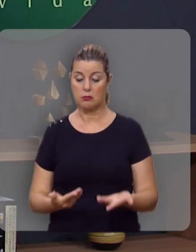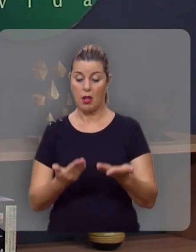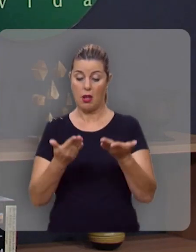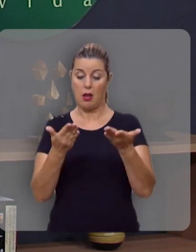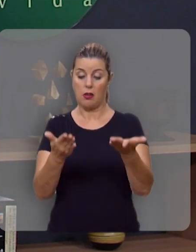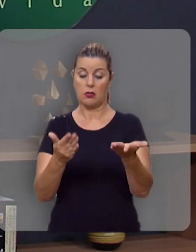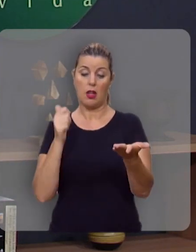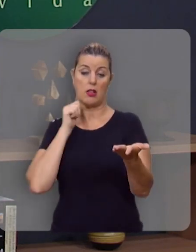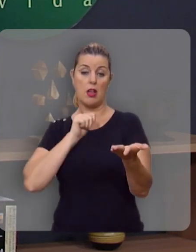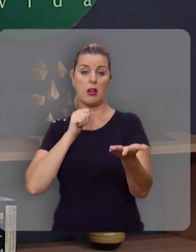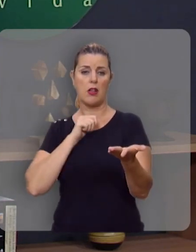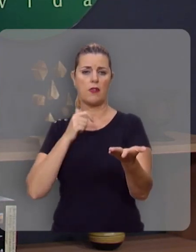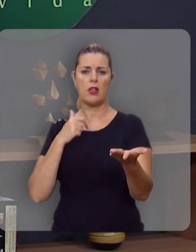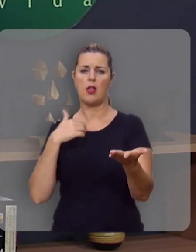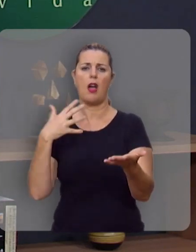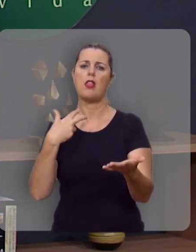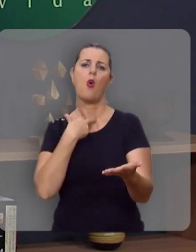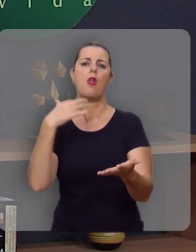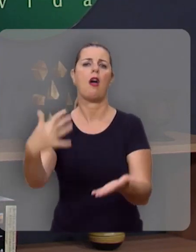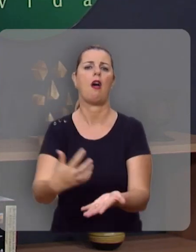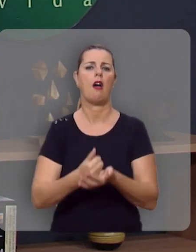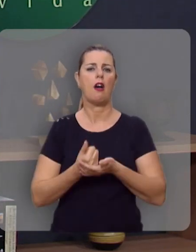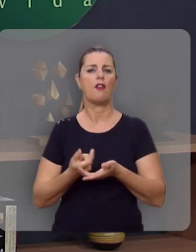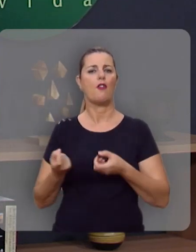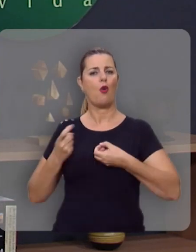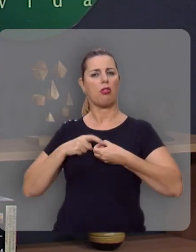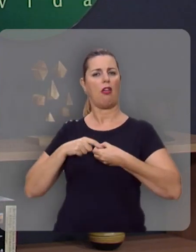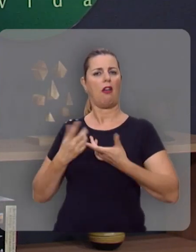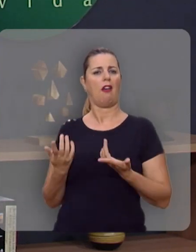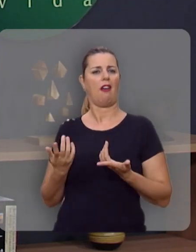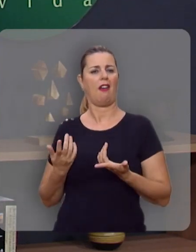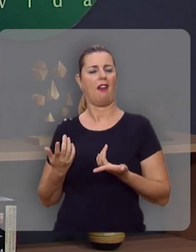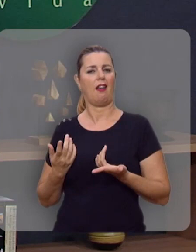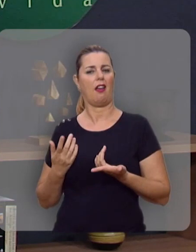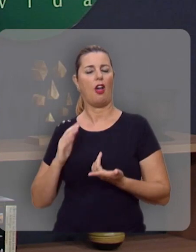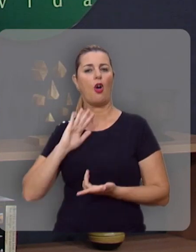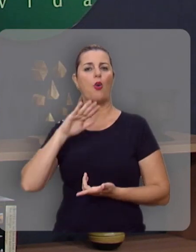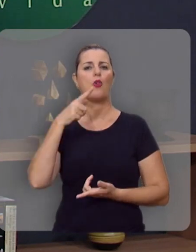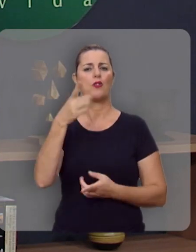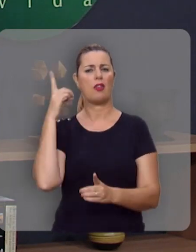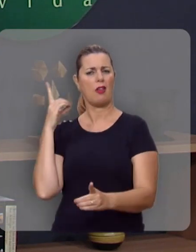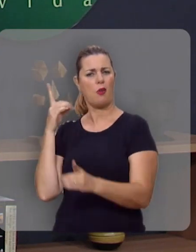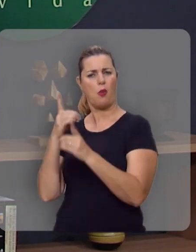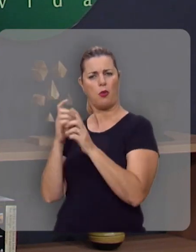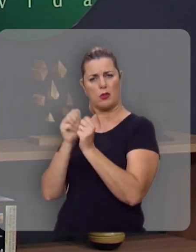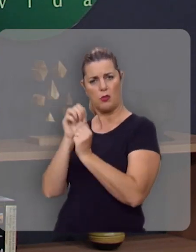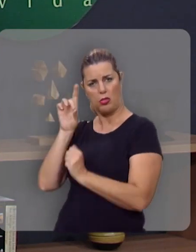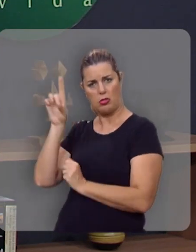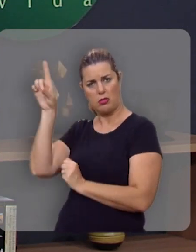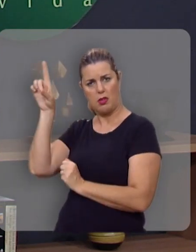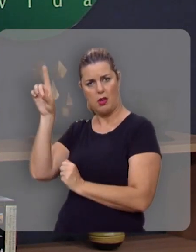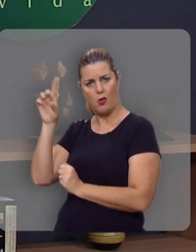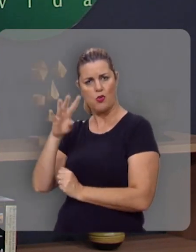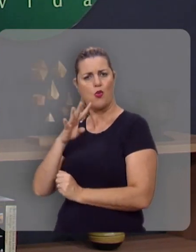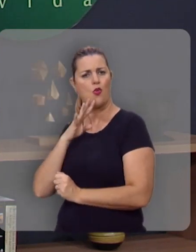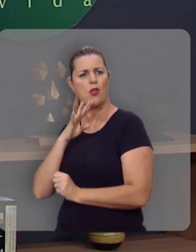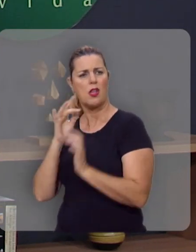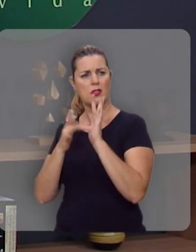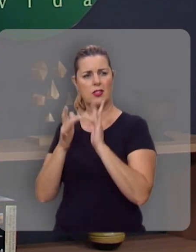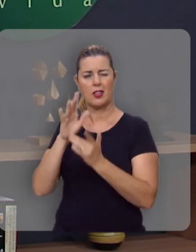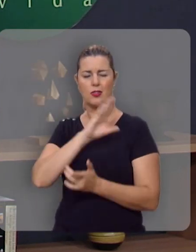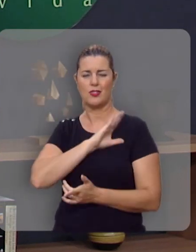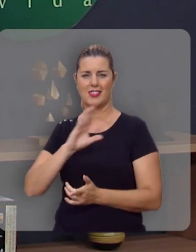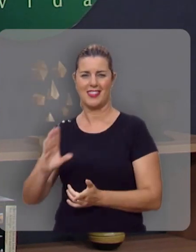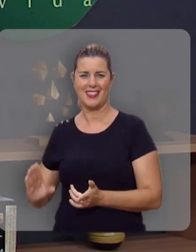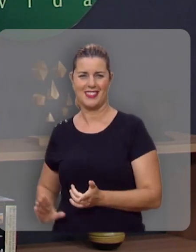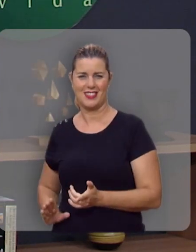no altar, esse sacrifício não podia ser tomado de volta. Quando você tem um encontro com Deus, conhece a